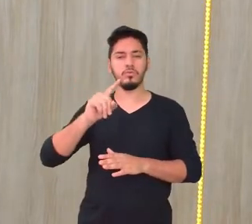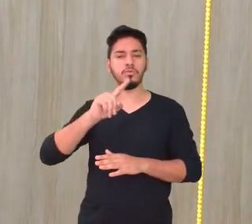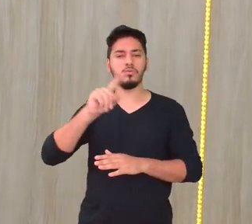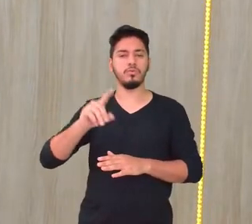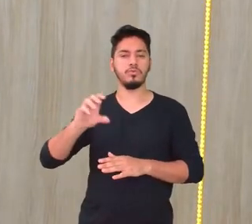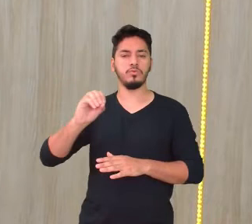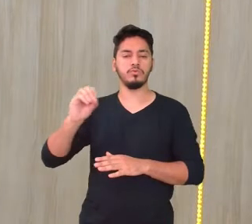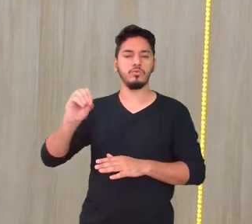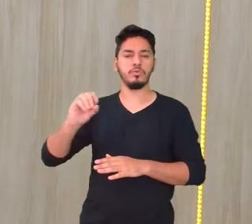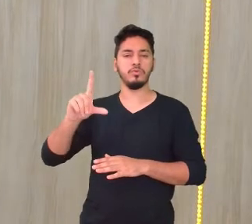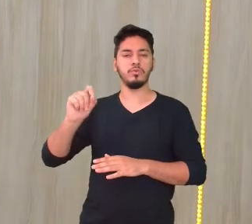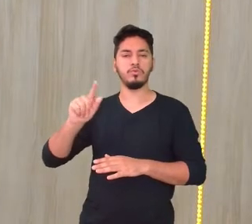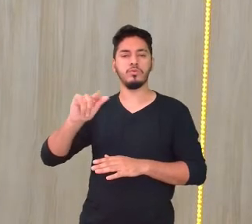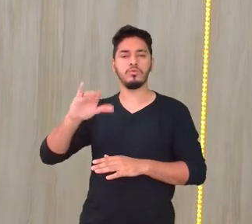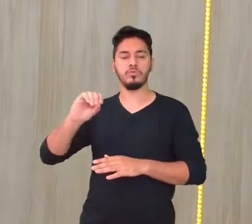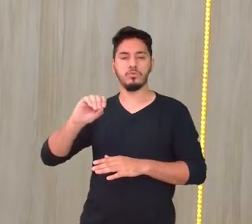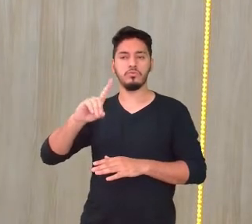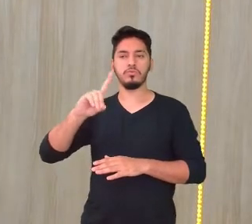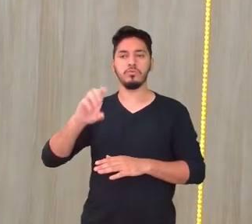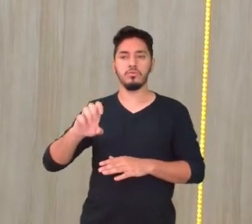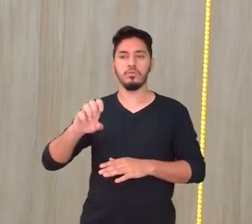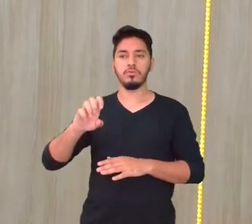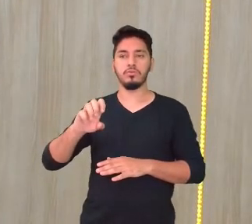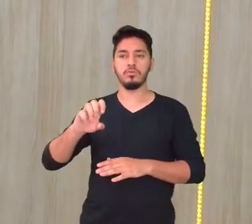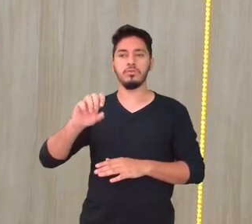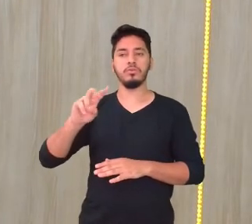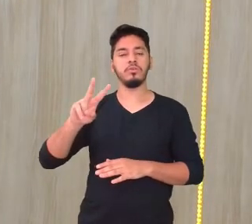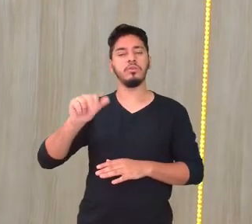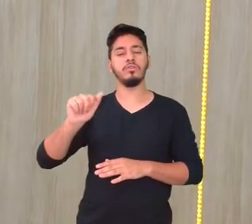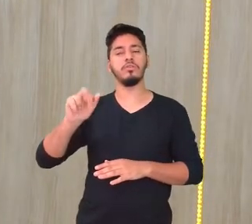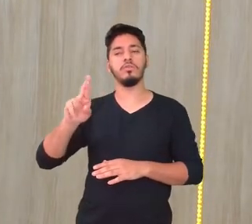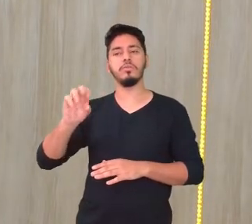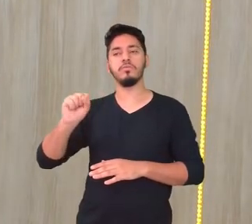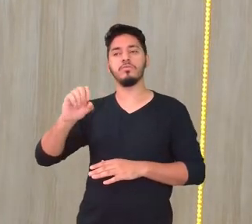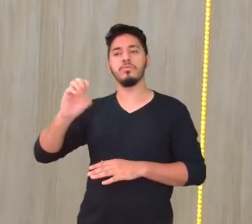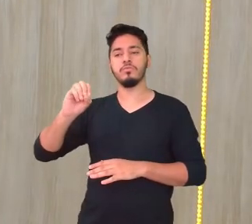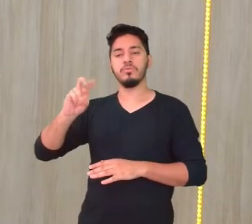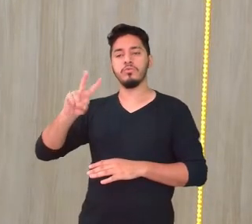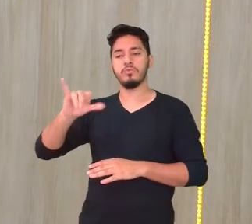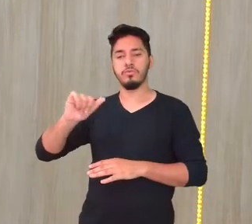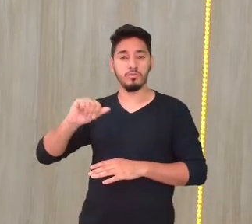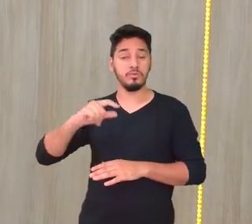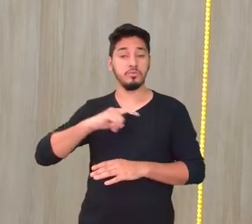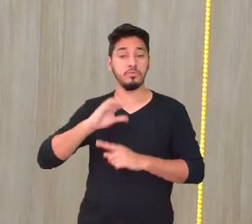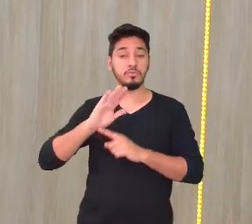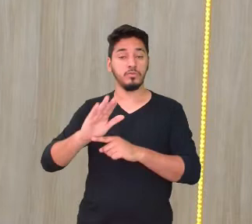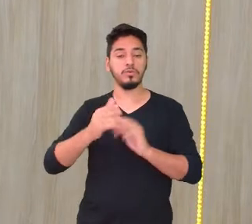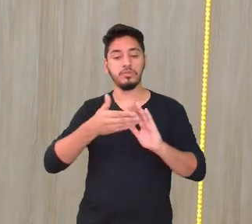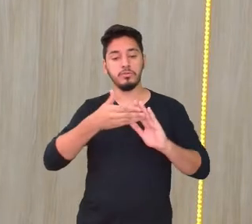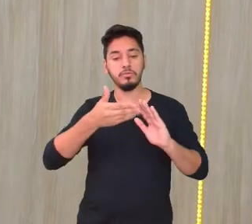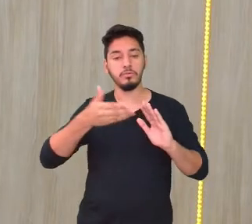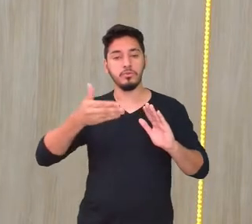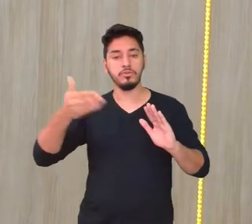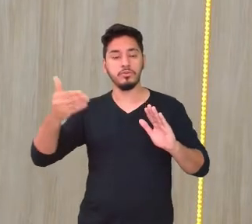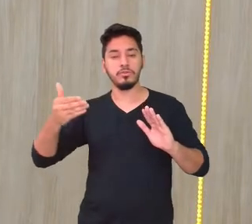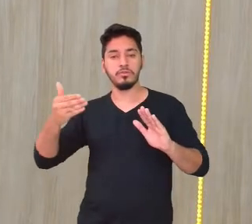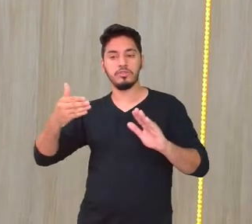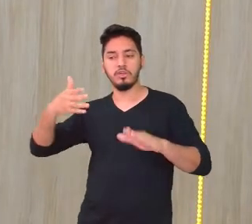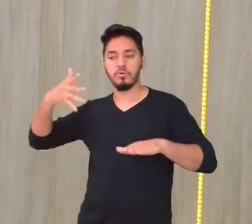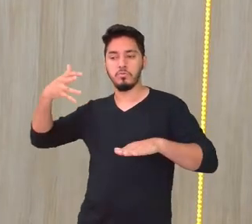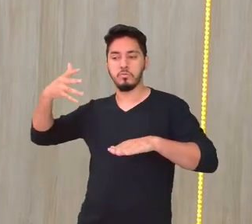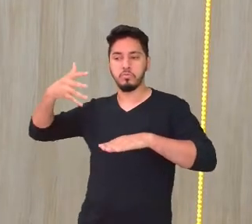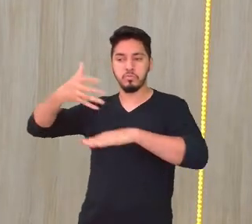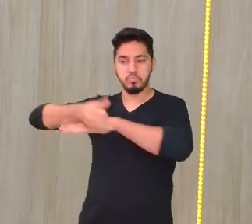de Varsóvia, né, uma coisa assim, que mostra exatamente nesse processo, né, da invasão